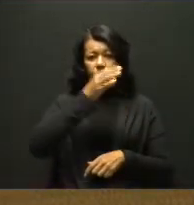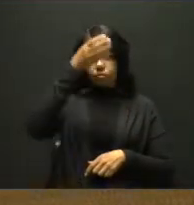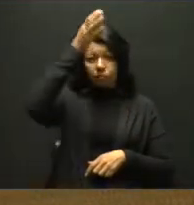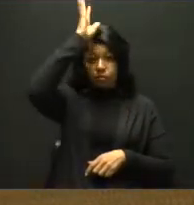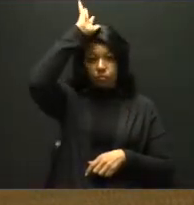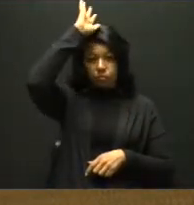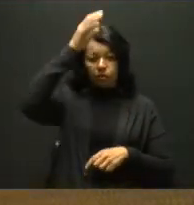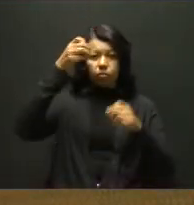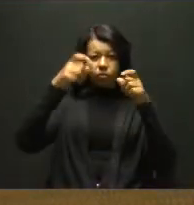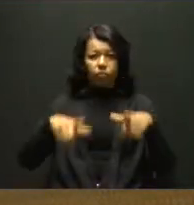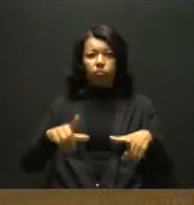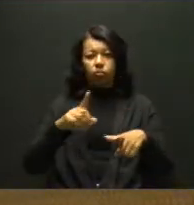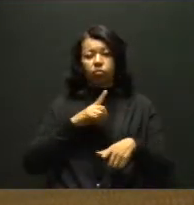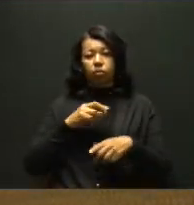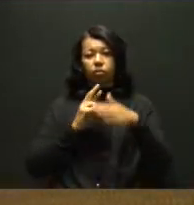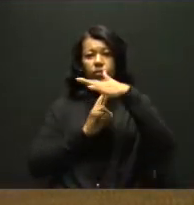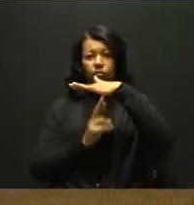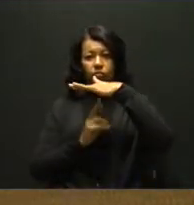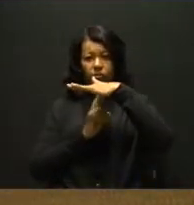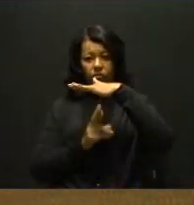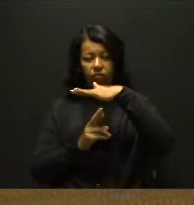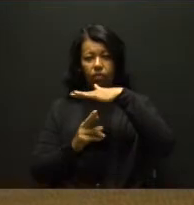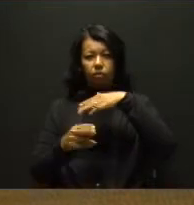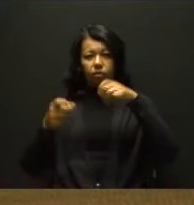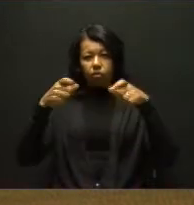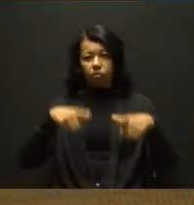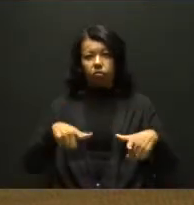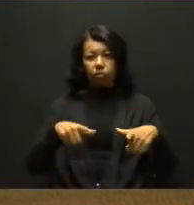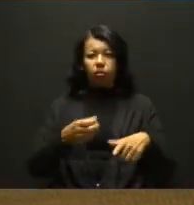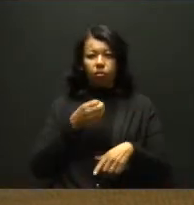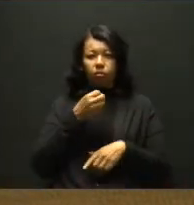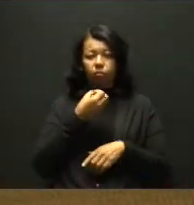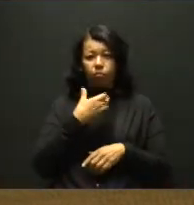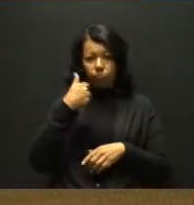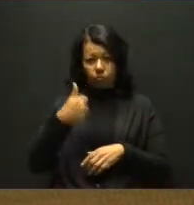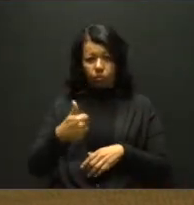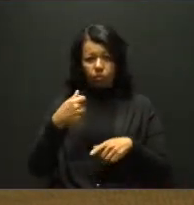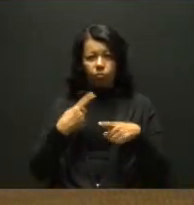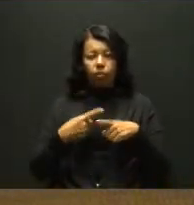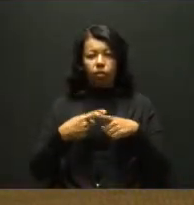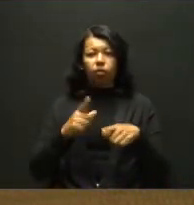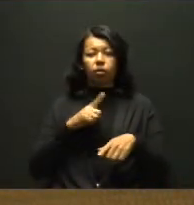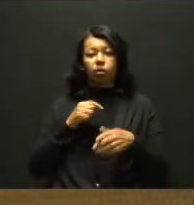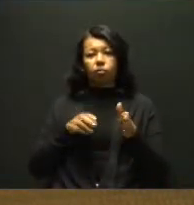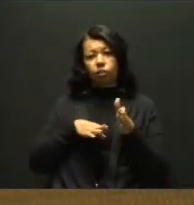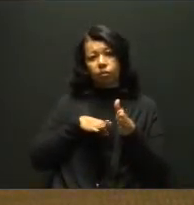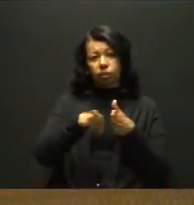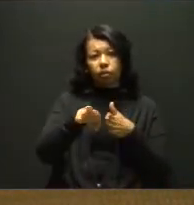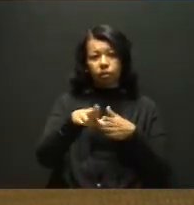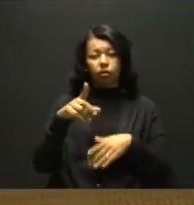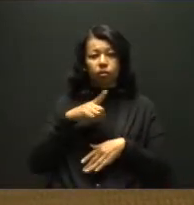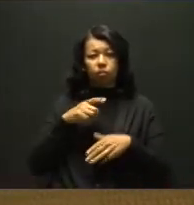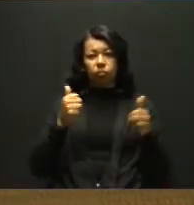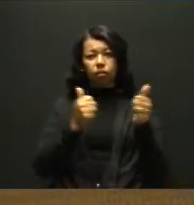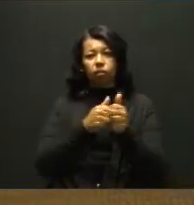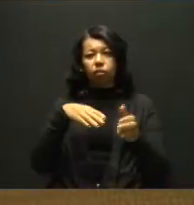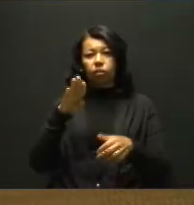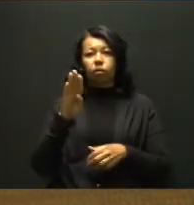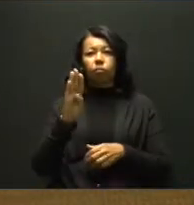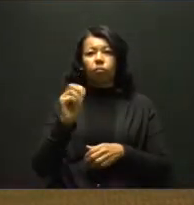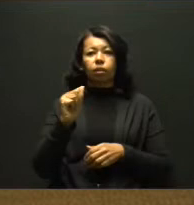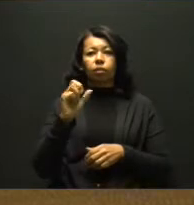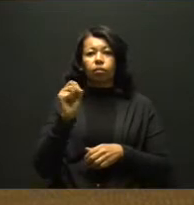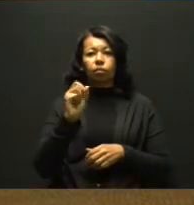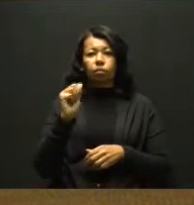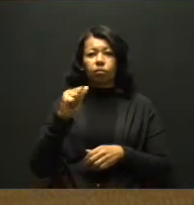onde está a nossa rodoviária é um ponto estratégico porque temos uma saída estamos ao lado da base ampla nós sabemos o